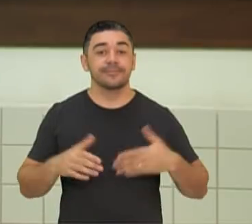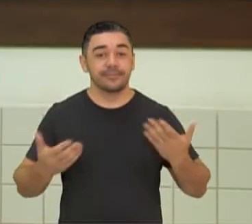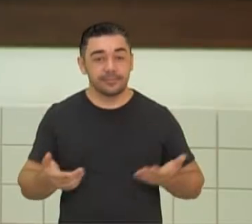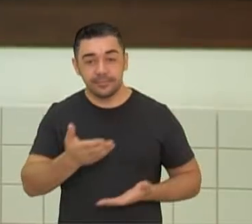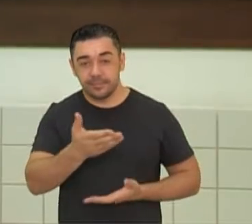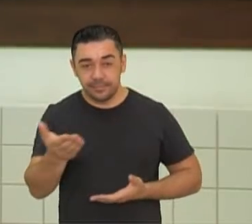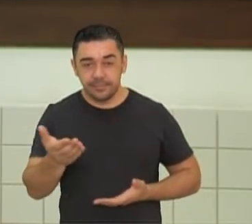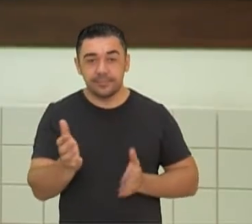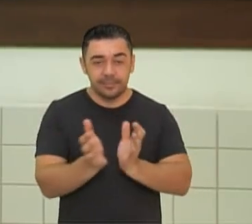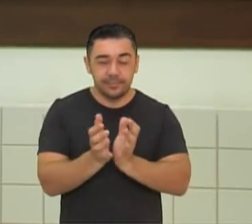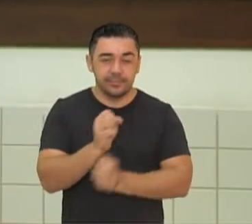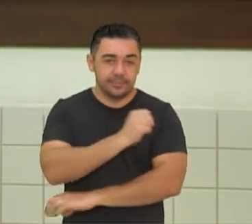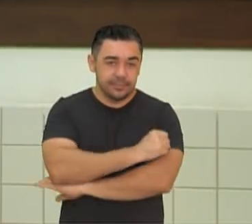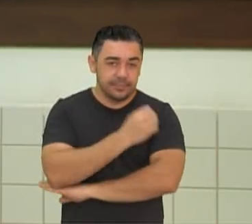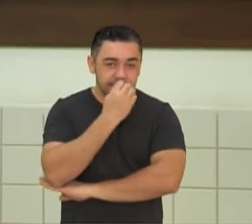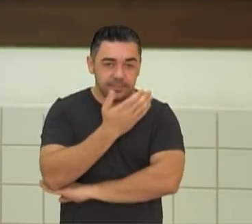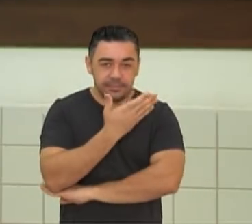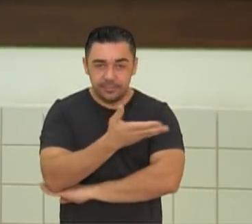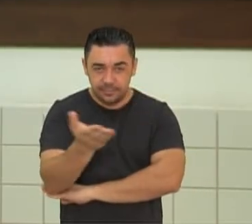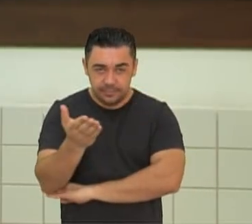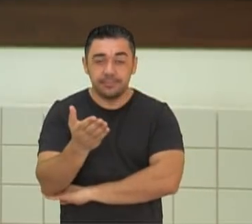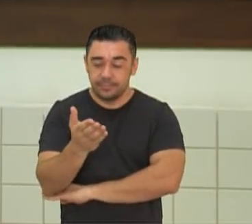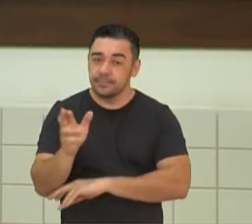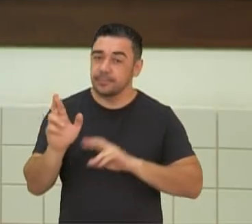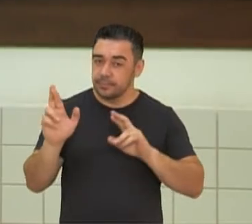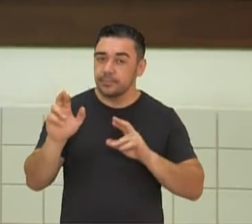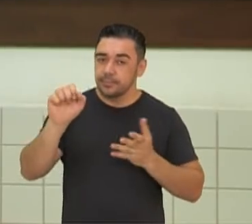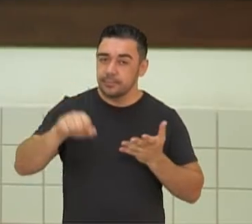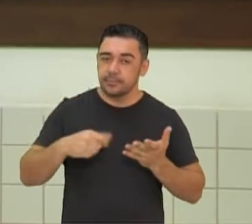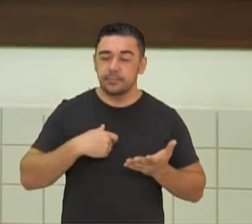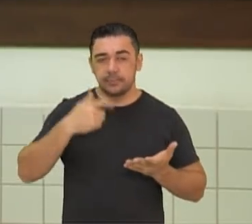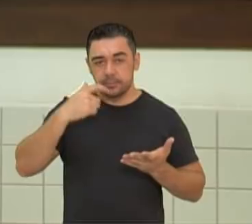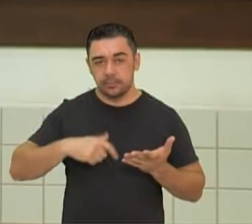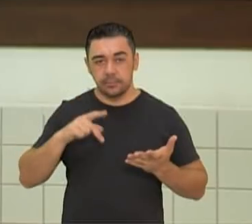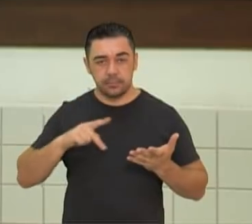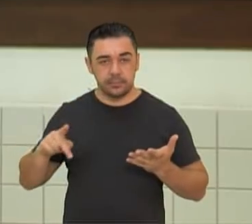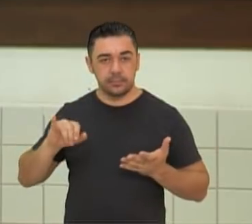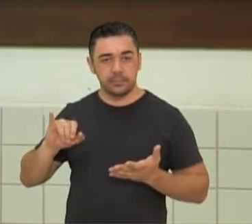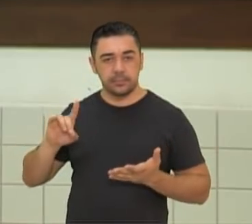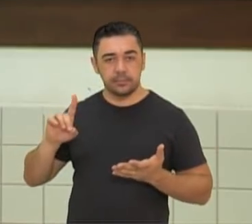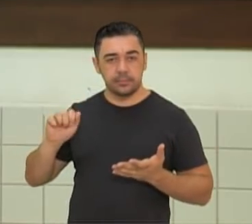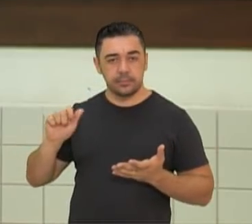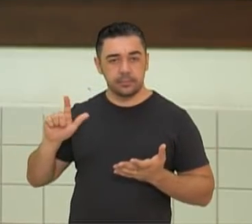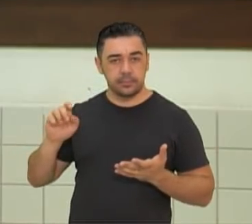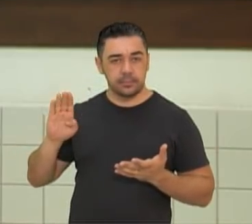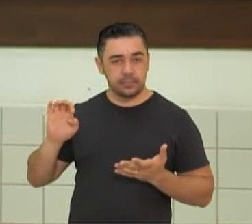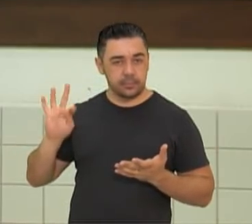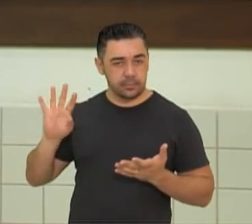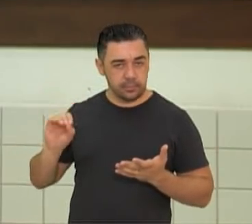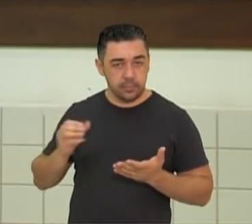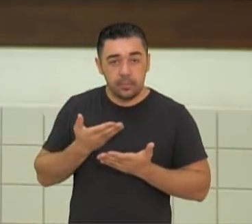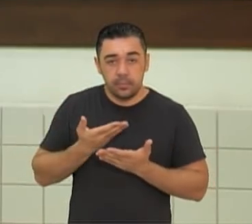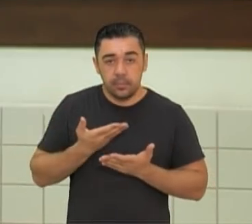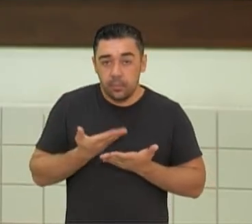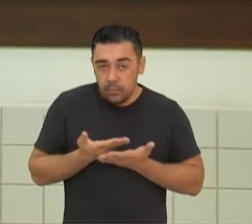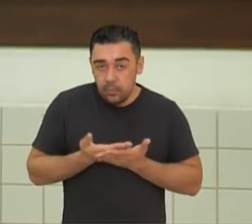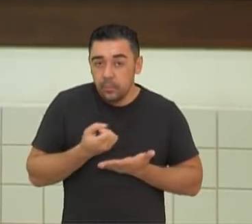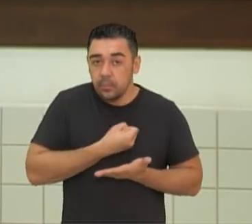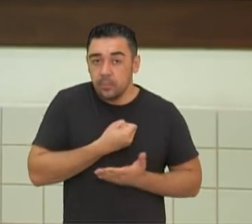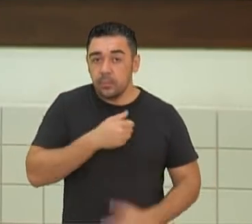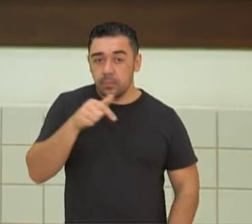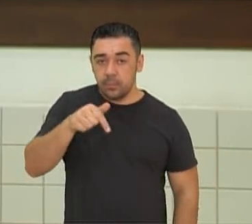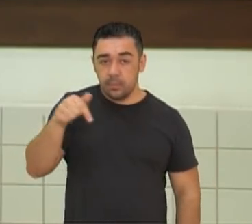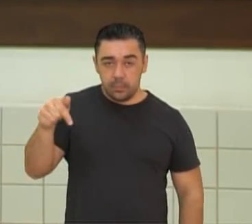E aí, pessoal do oitavo ano, tudo bem com vocês? Eu espero que sim. Eu sou o professor Idalberto, essa é a nossa aula 77 de matemática. Hoje nós